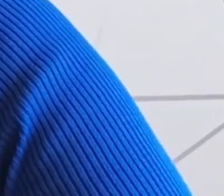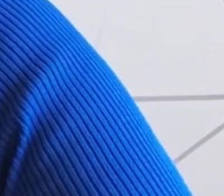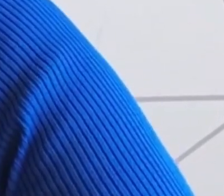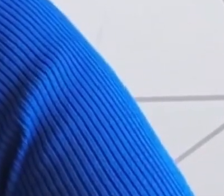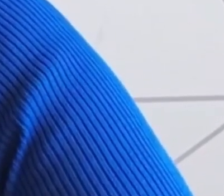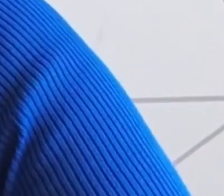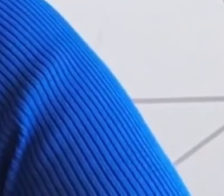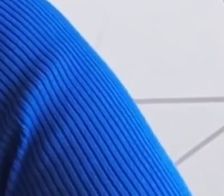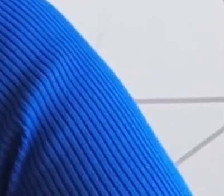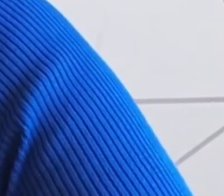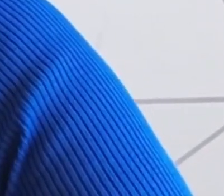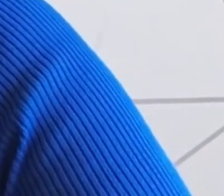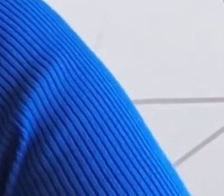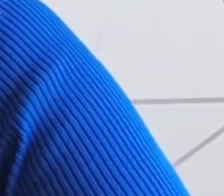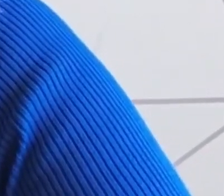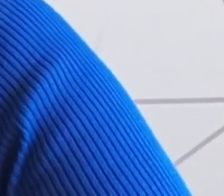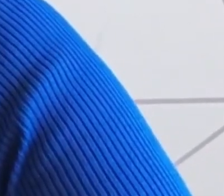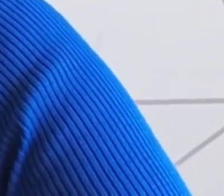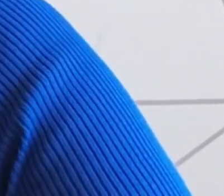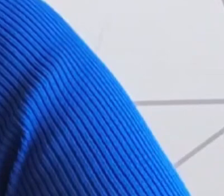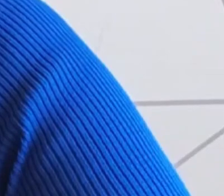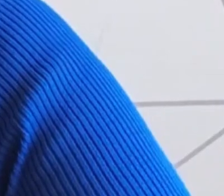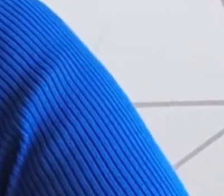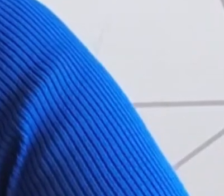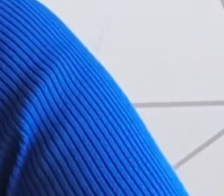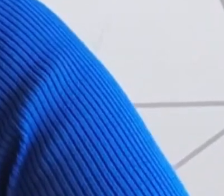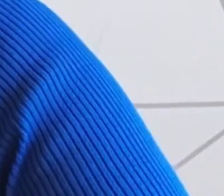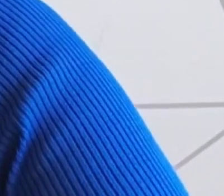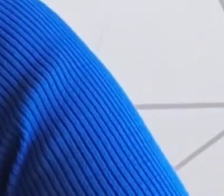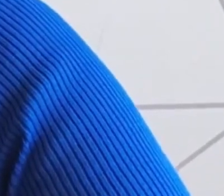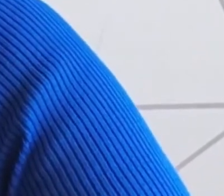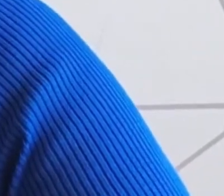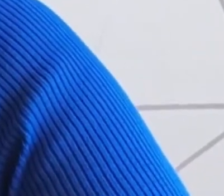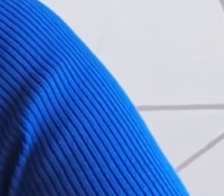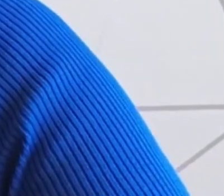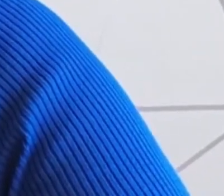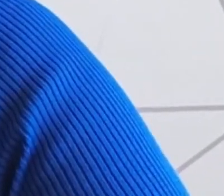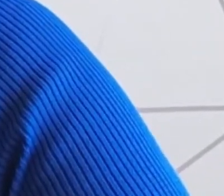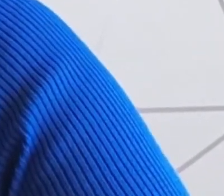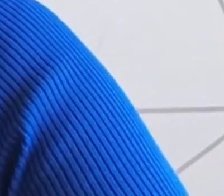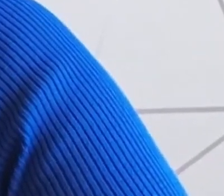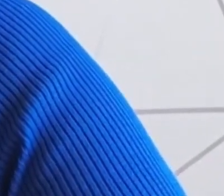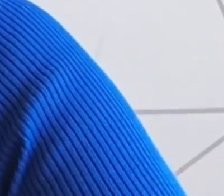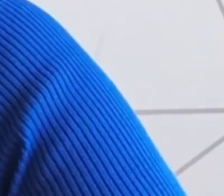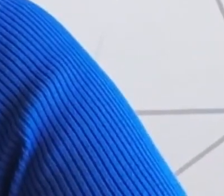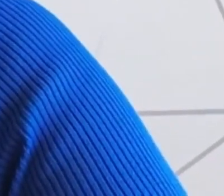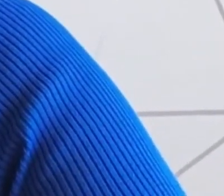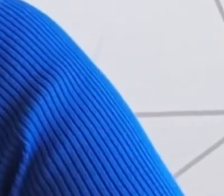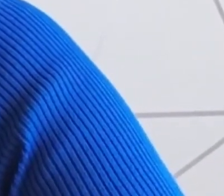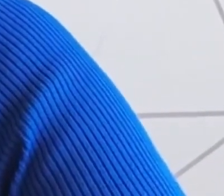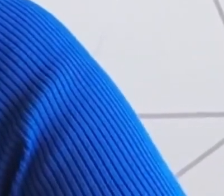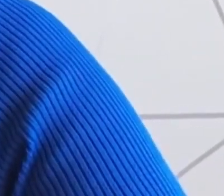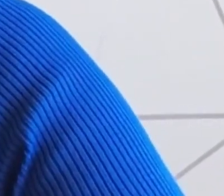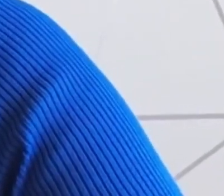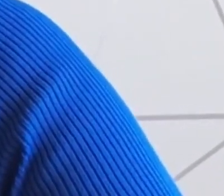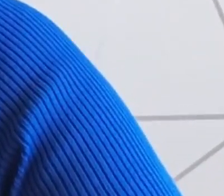destacamos a importância da parceria da saúde e educação municipal para articular mecanismos de apoio e